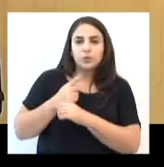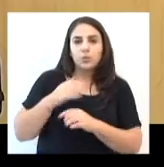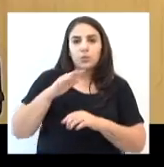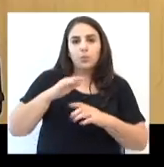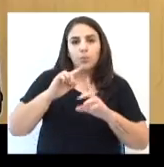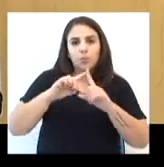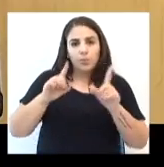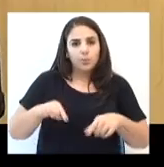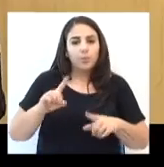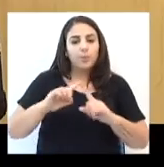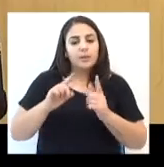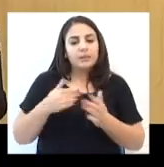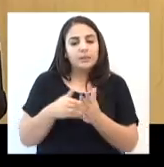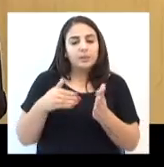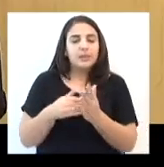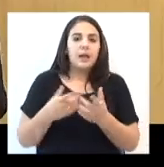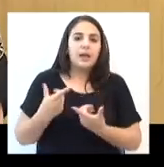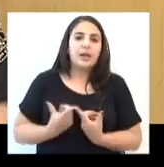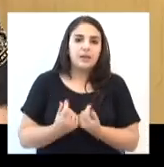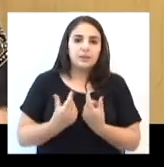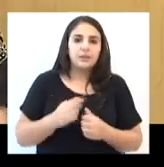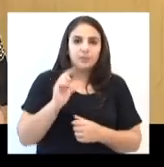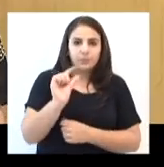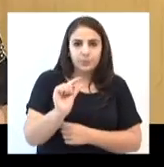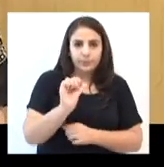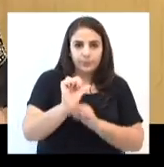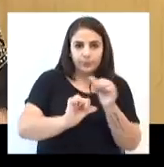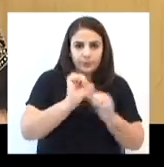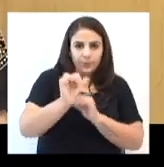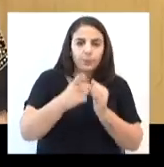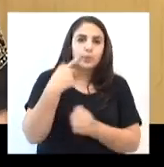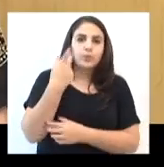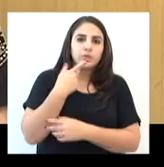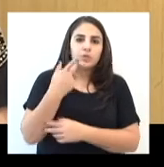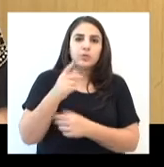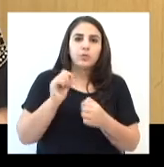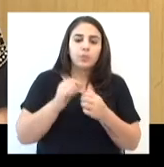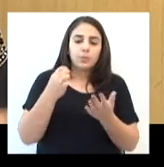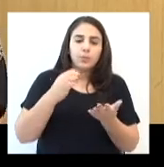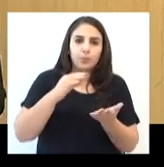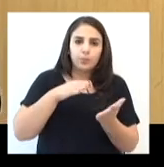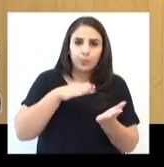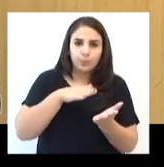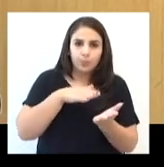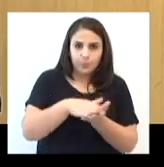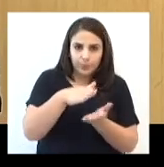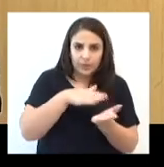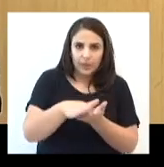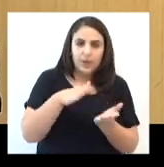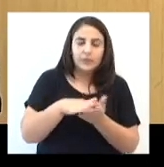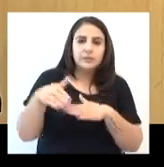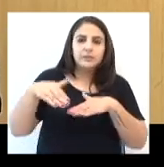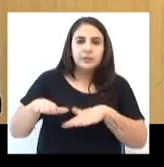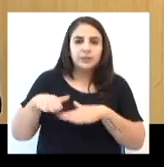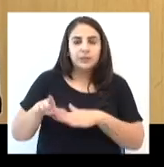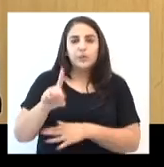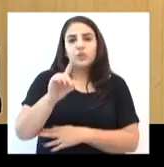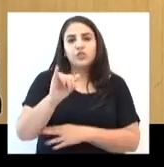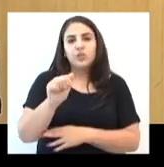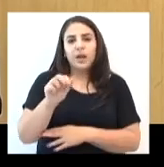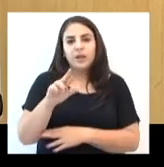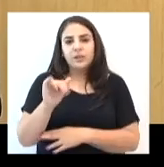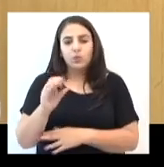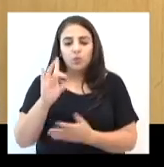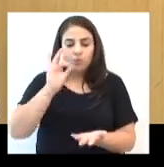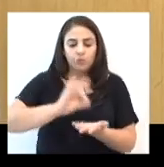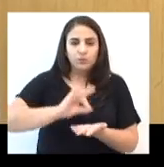gastos. A mini-reforma política foi publicada em setembro no Diário Oficial. O Congresso Nacional fez algumas